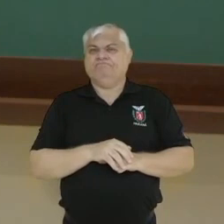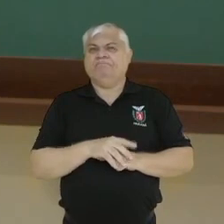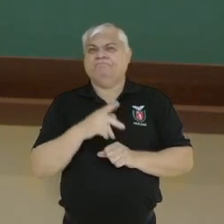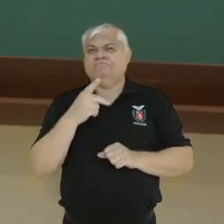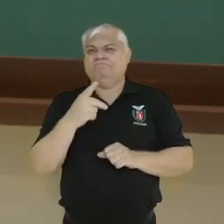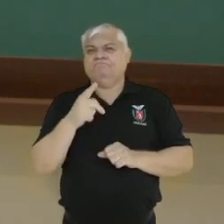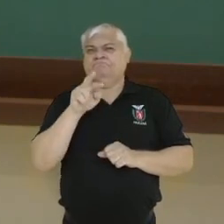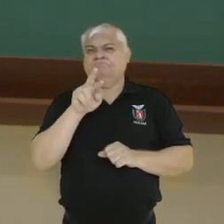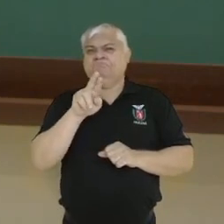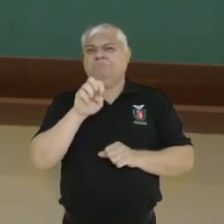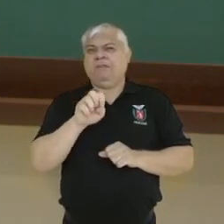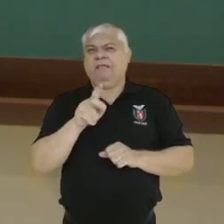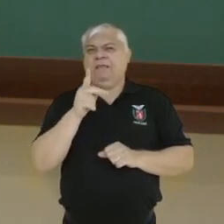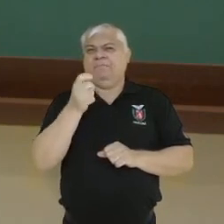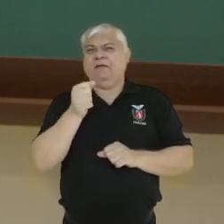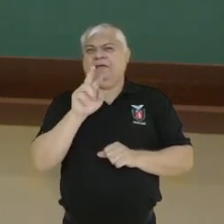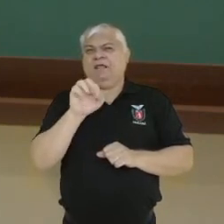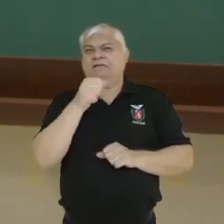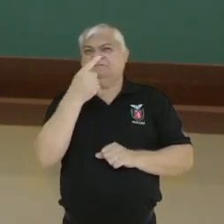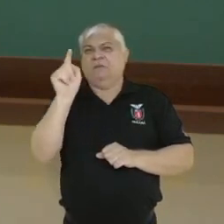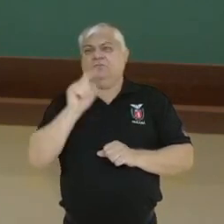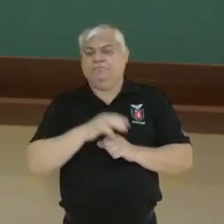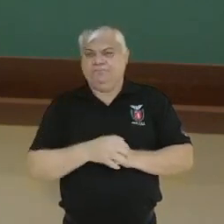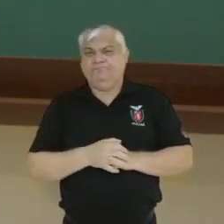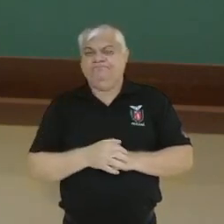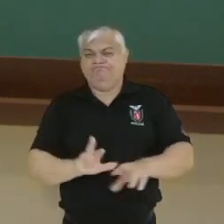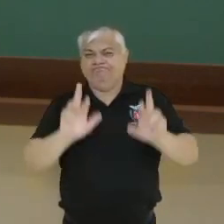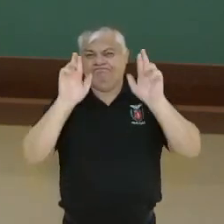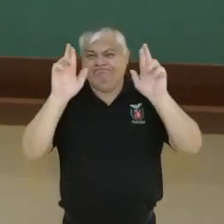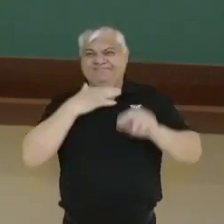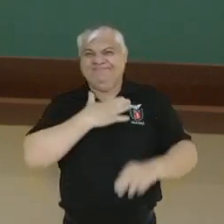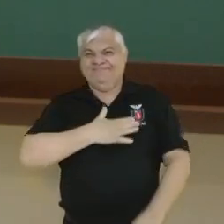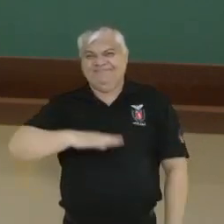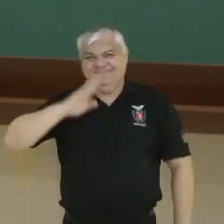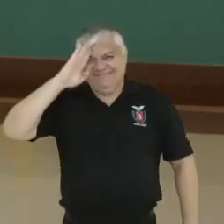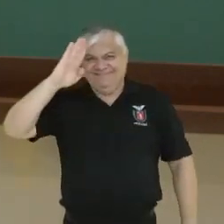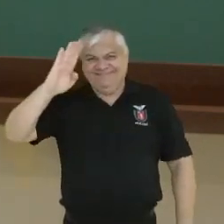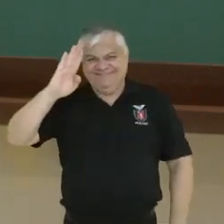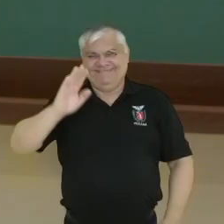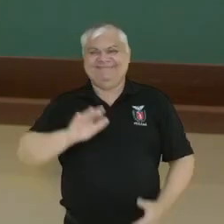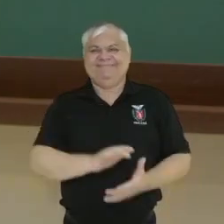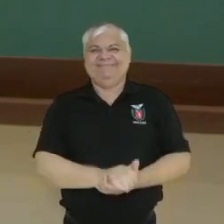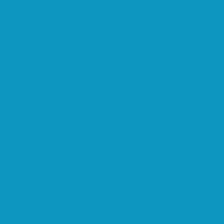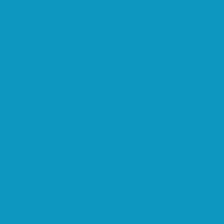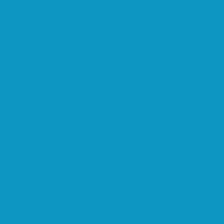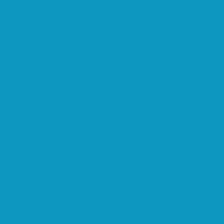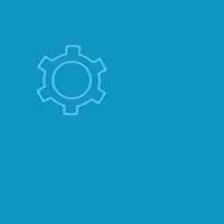empreendedor é preparação. Espero que vocês tenham gostado e até breve, pessoal.